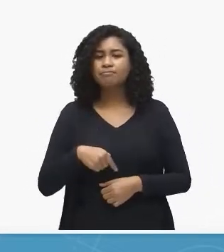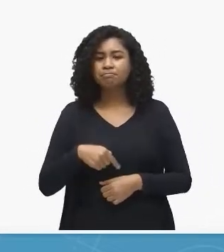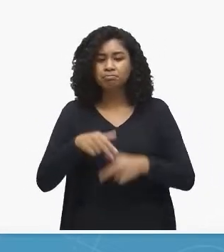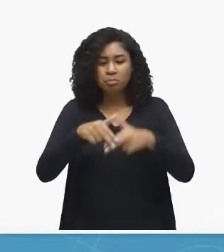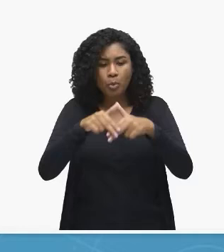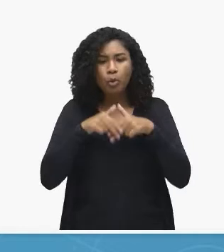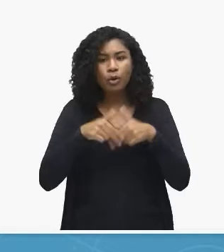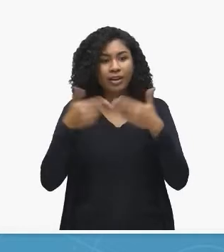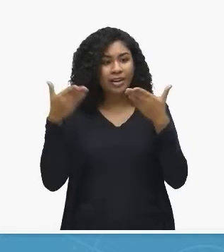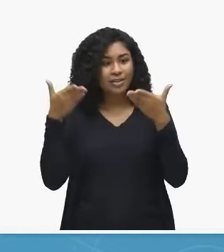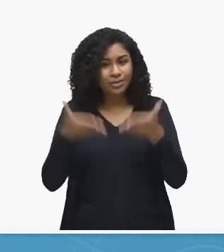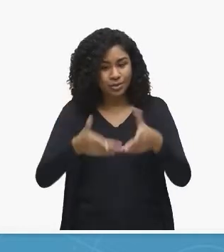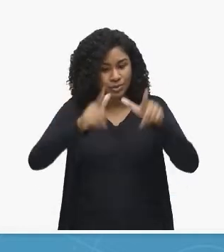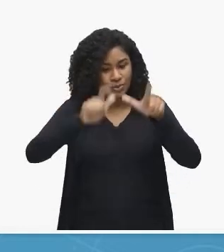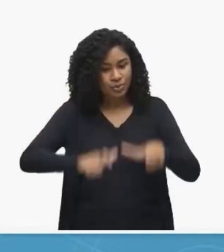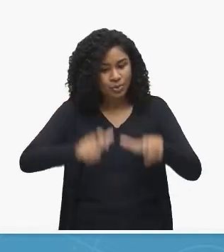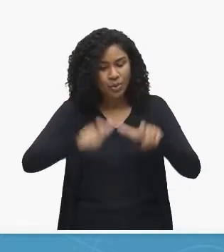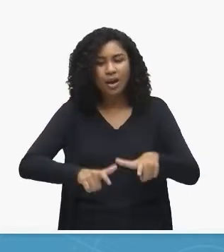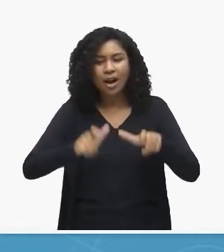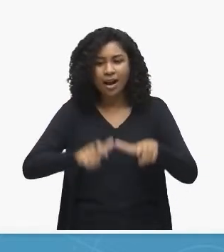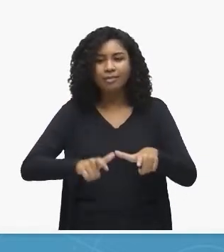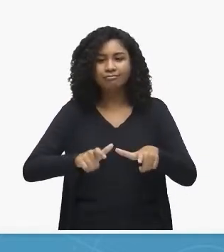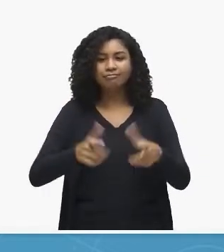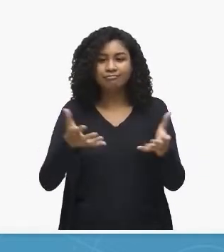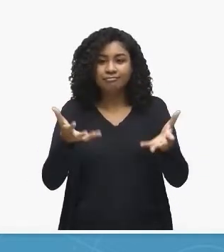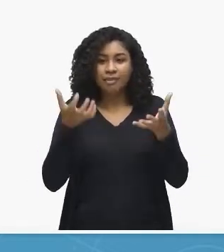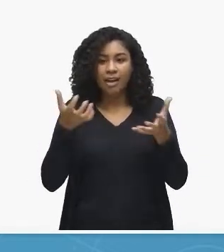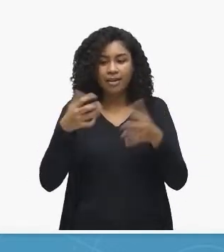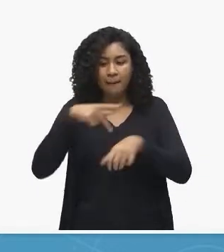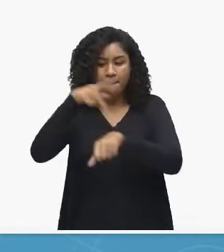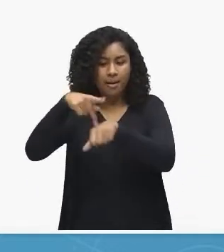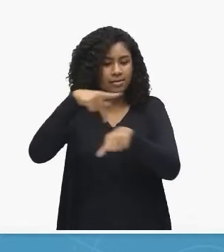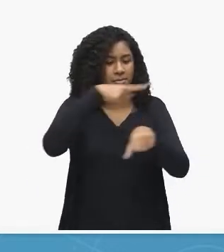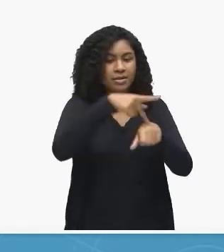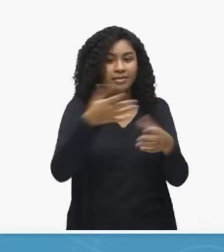disputa, porque era um território riquíssimo. Quando a Alemanha anexa o seu,